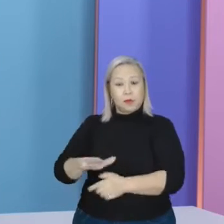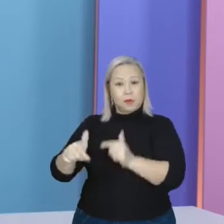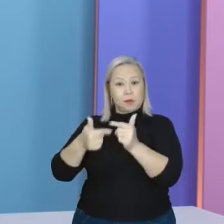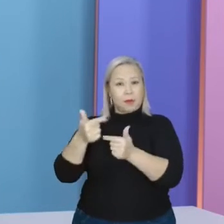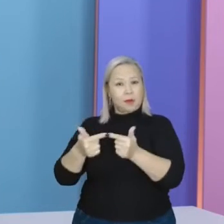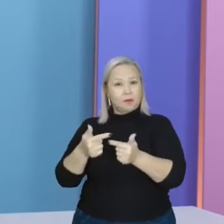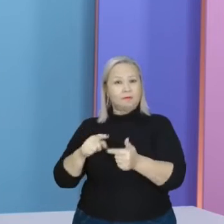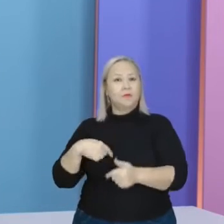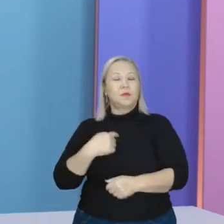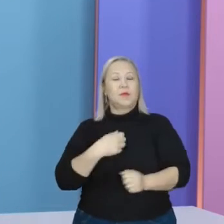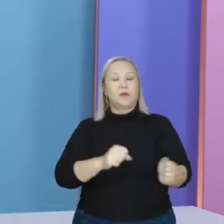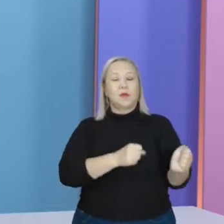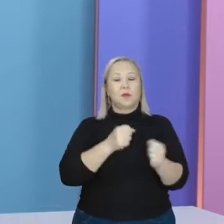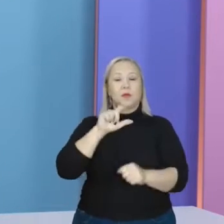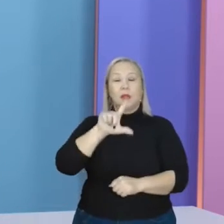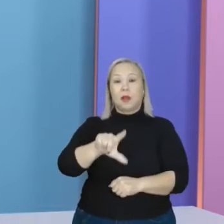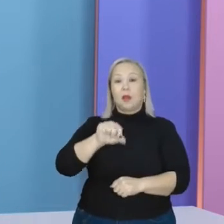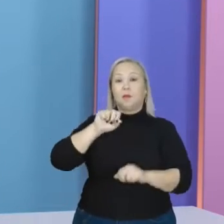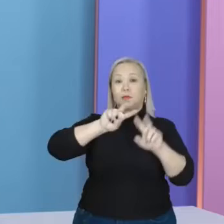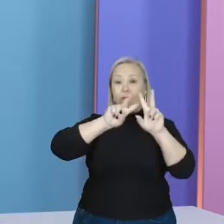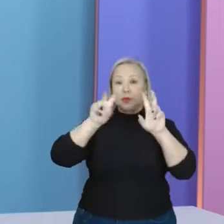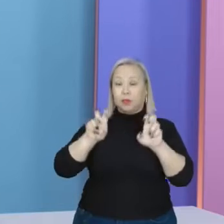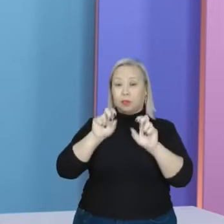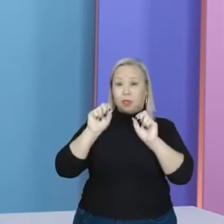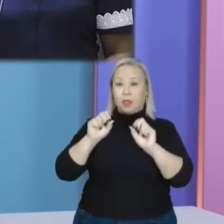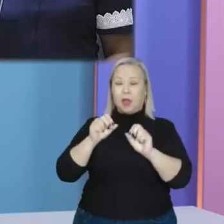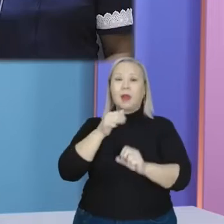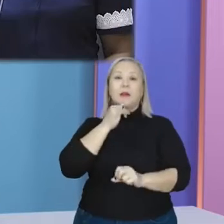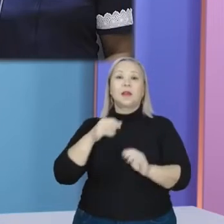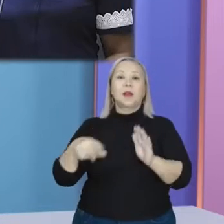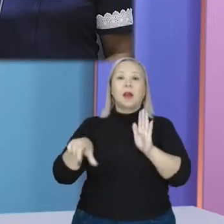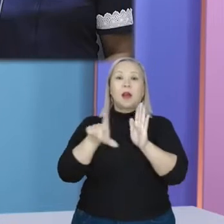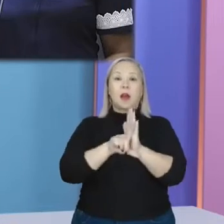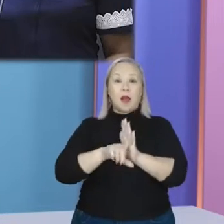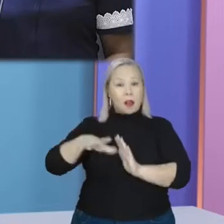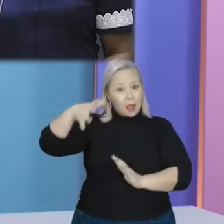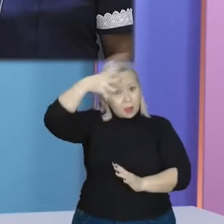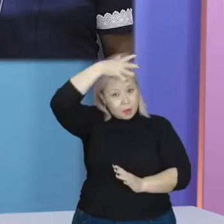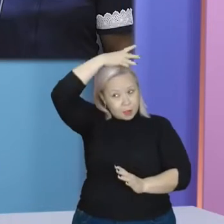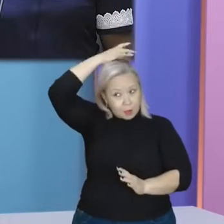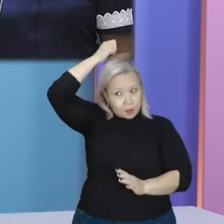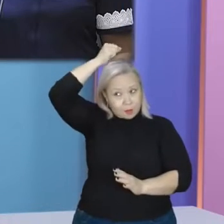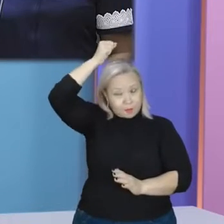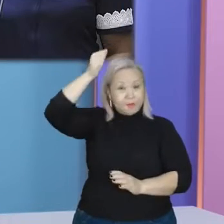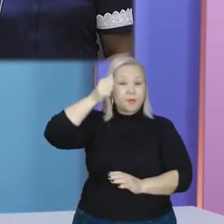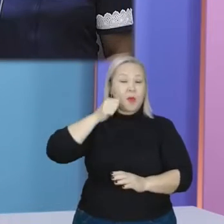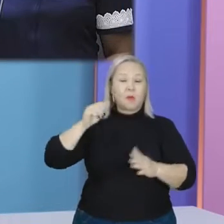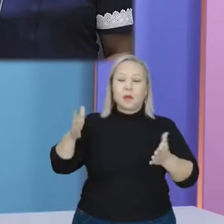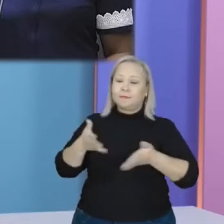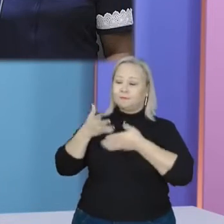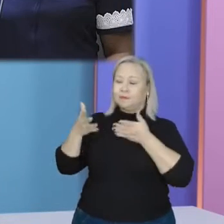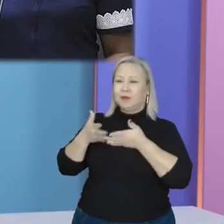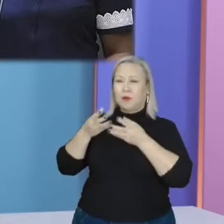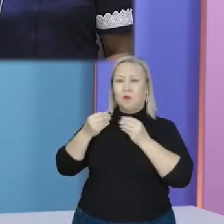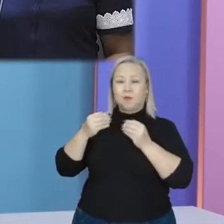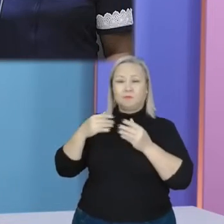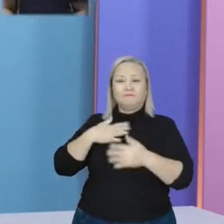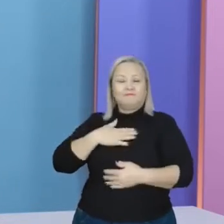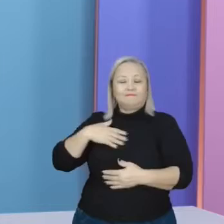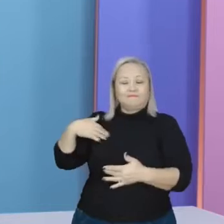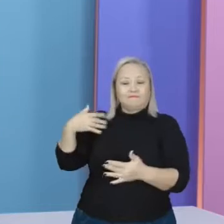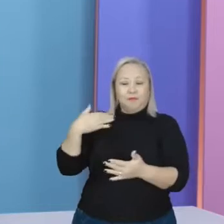pode ressaltar, por exemplo, a lei, que foi da Benedita da Silva, uma mulher que me inspirou muito também na minha